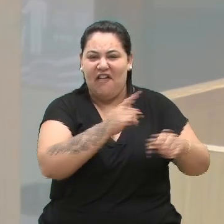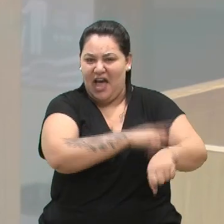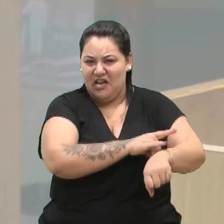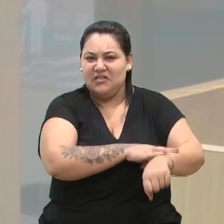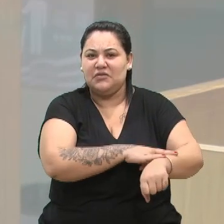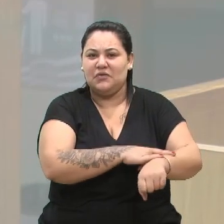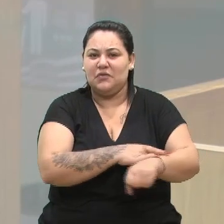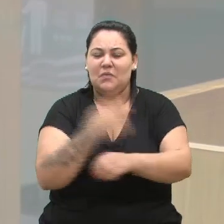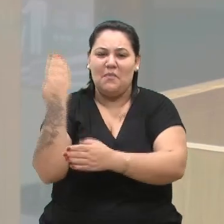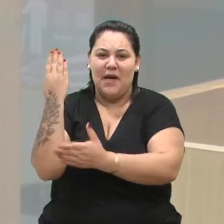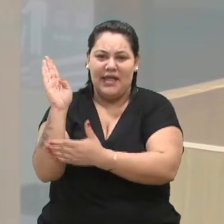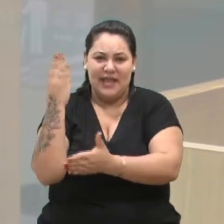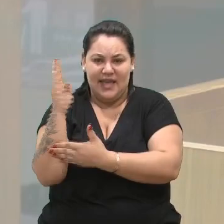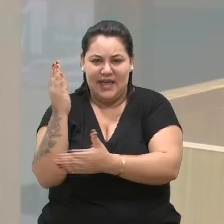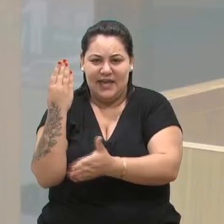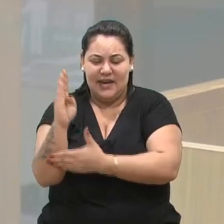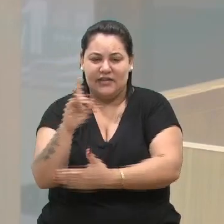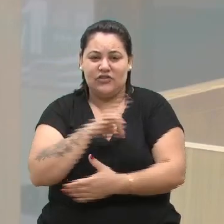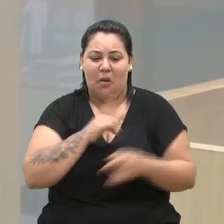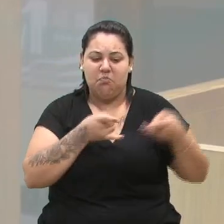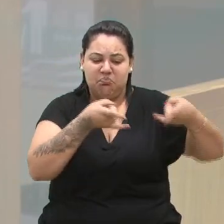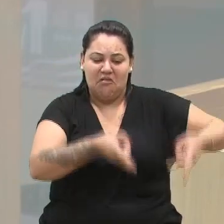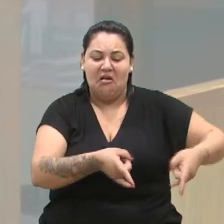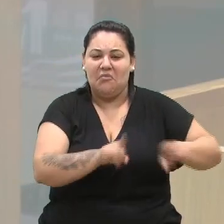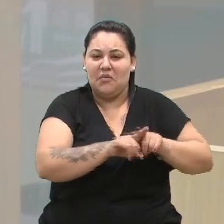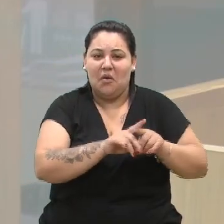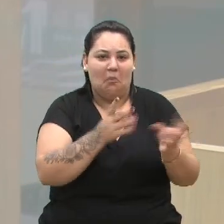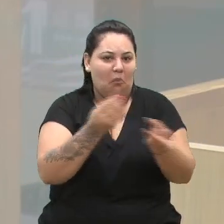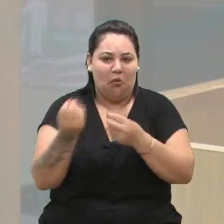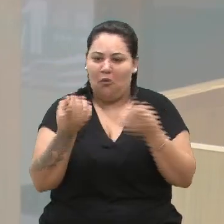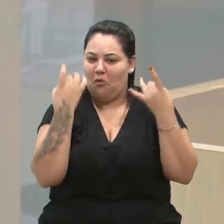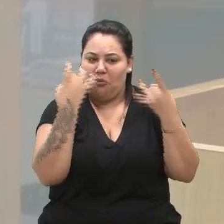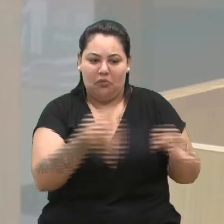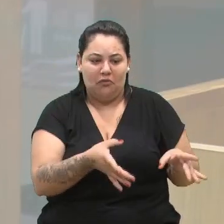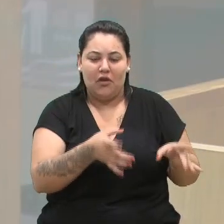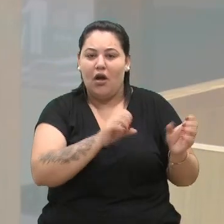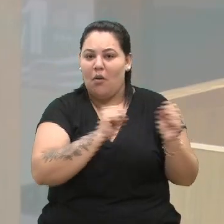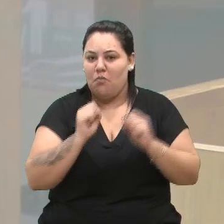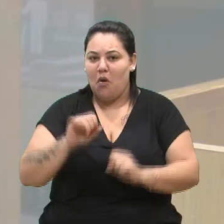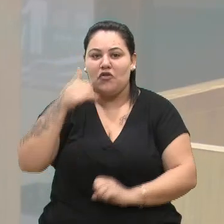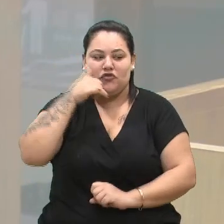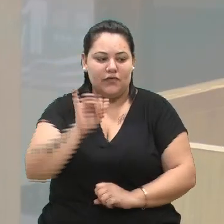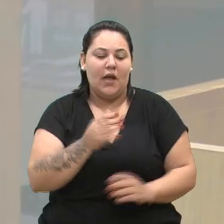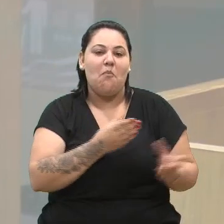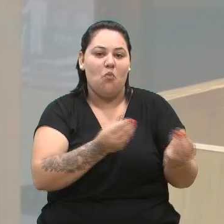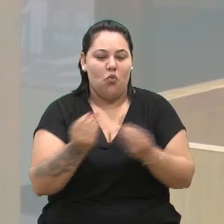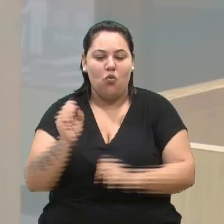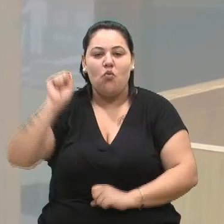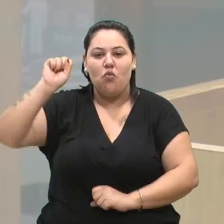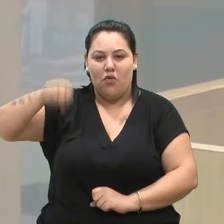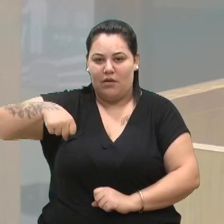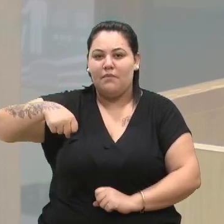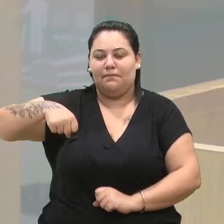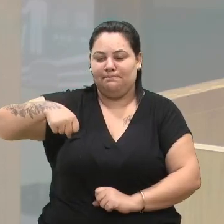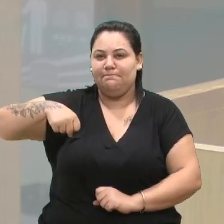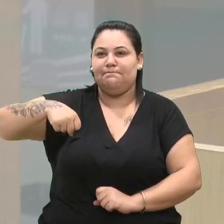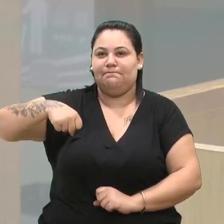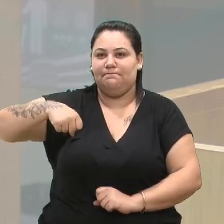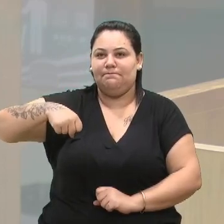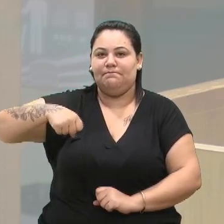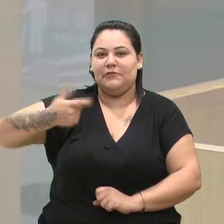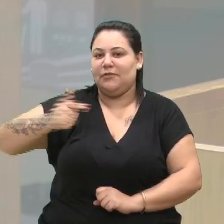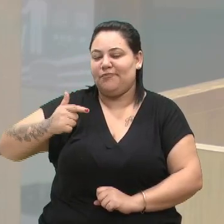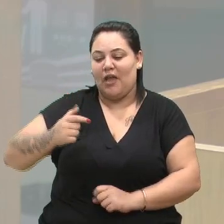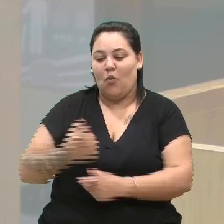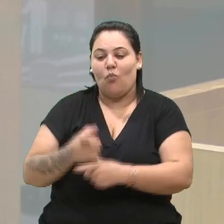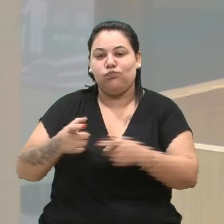madeiras, cama, um monte de resíduo que nós podemos evitar muito ali para que não tenha aumento